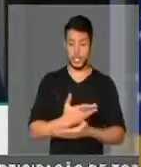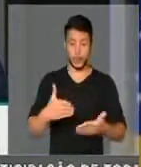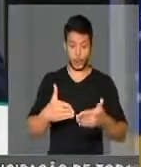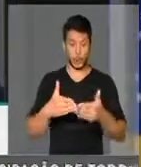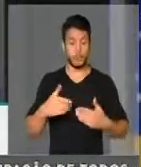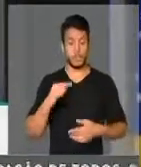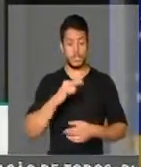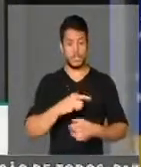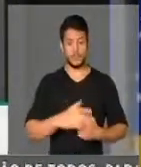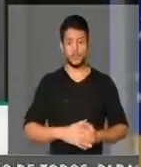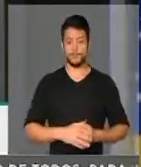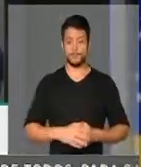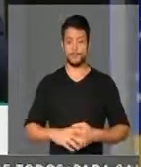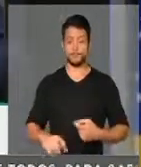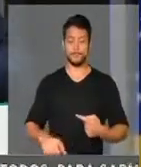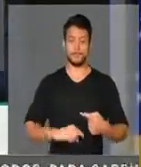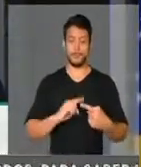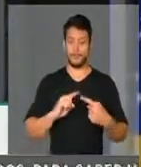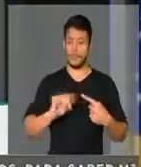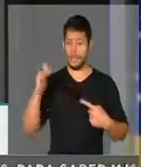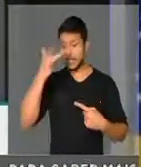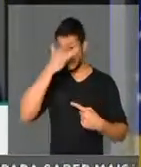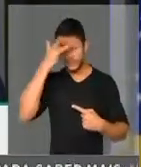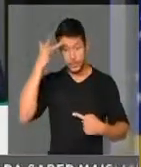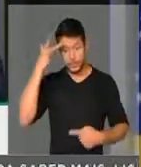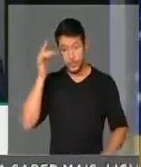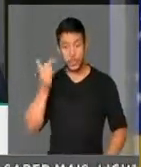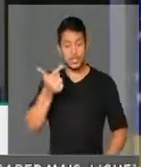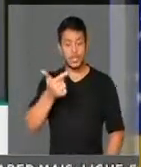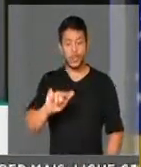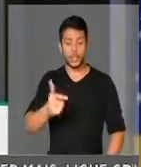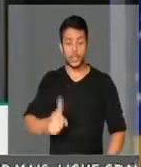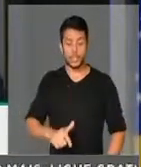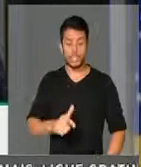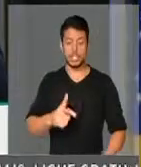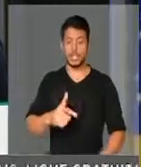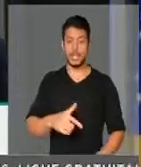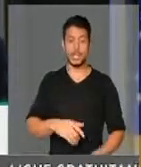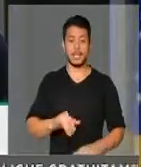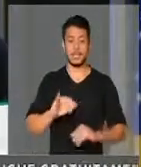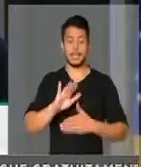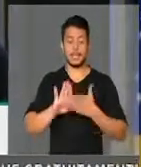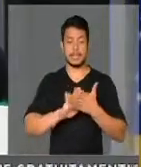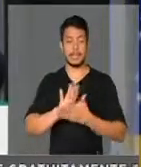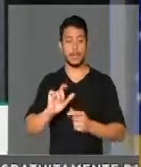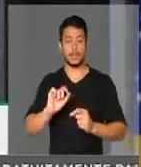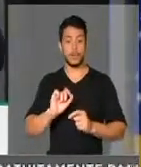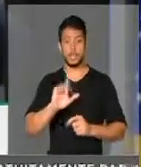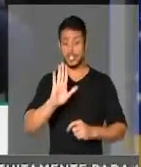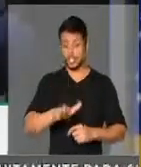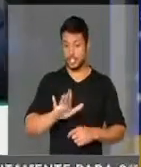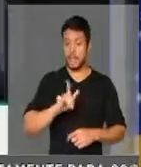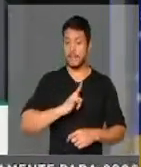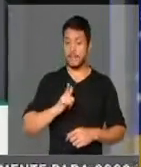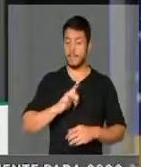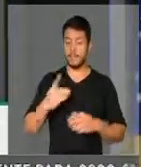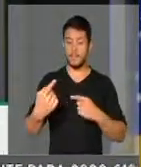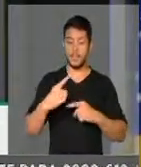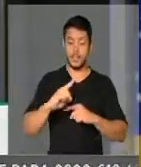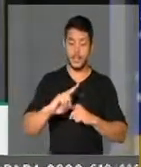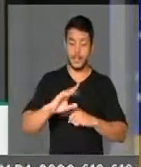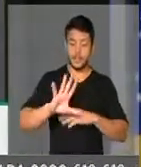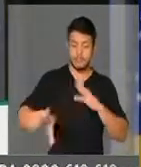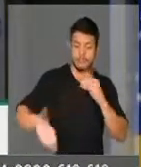Janeiro. Primeiro, pessoas não nomeadas por Flávio Bolsonaro foram arroladas ao